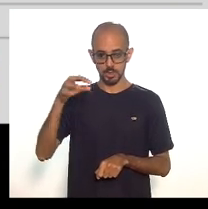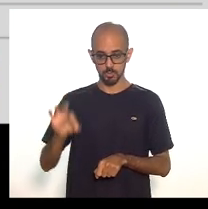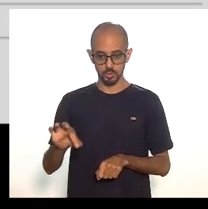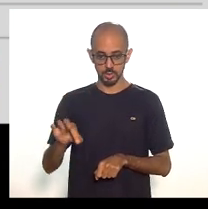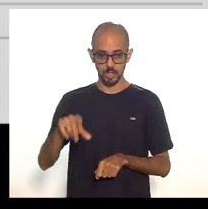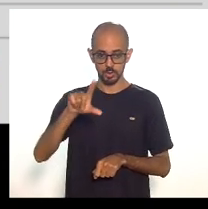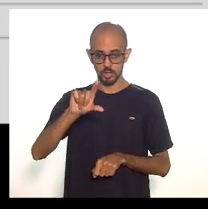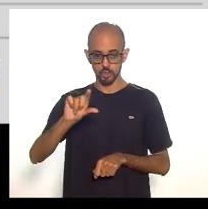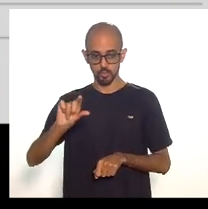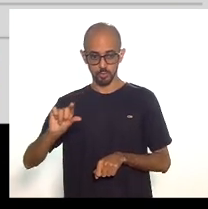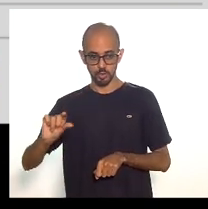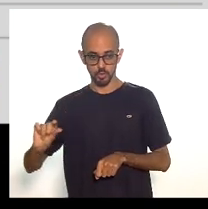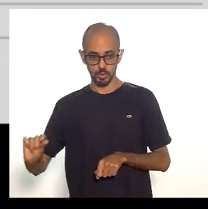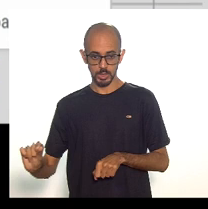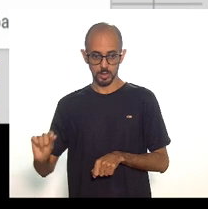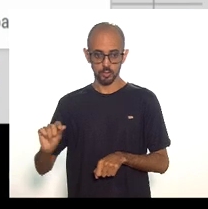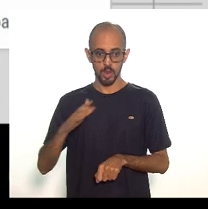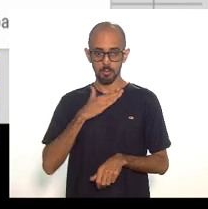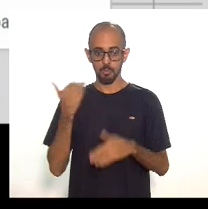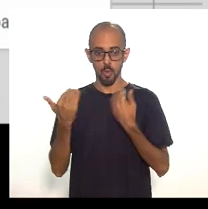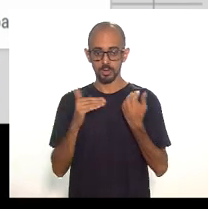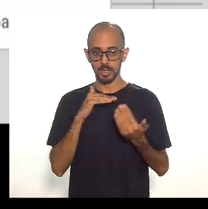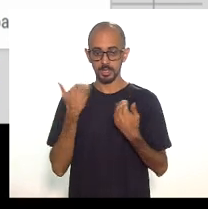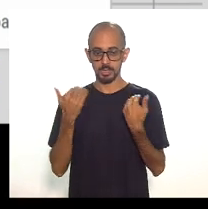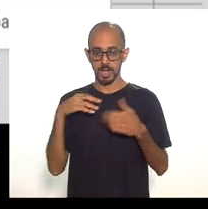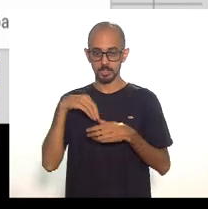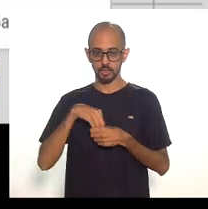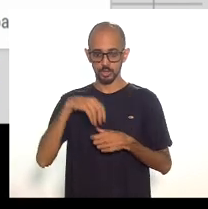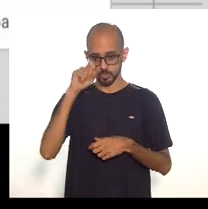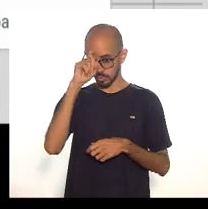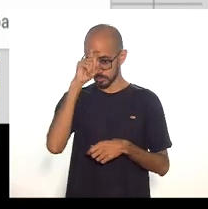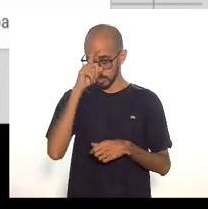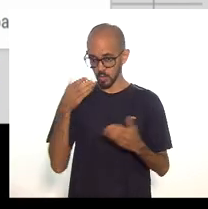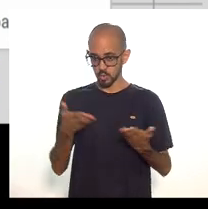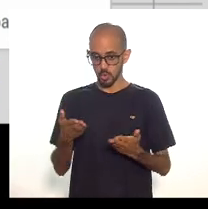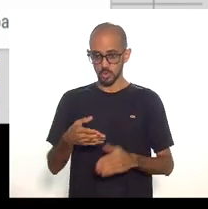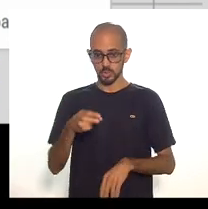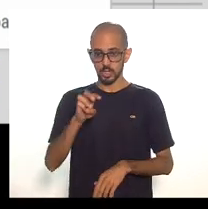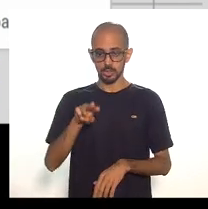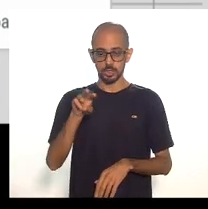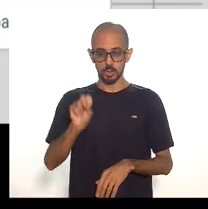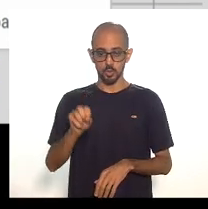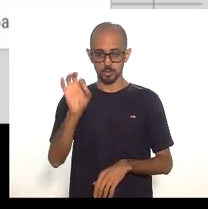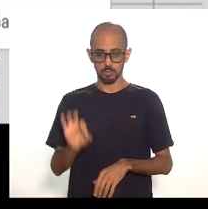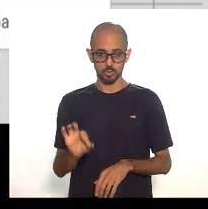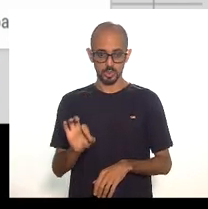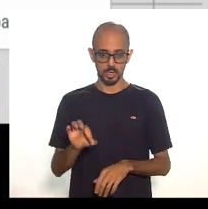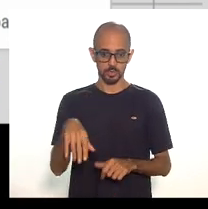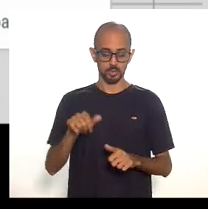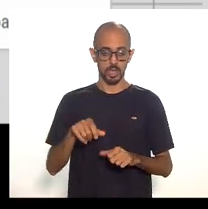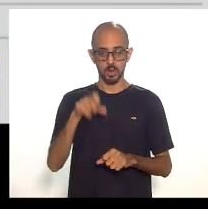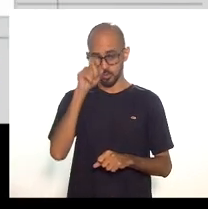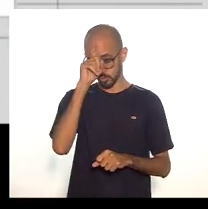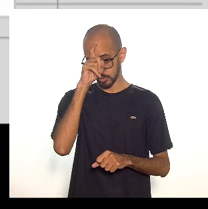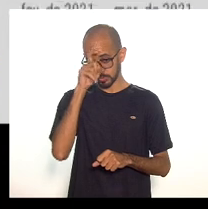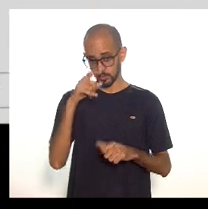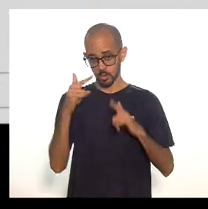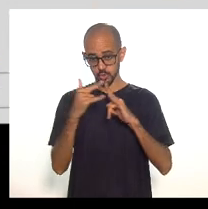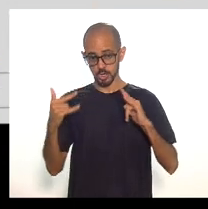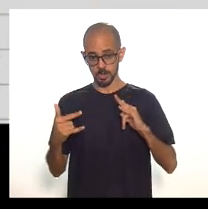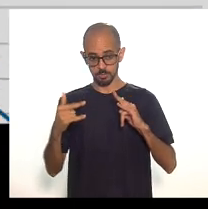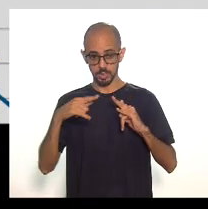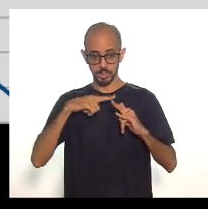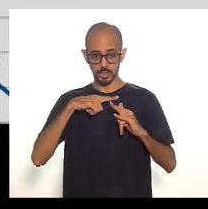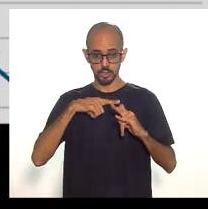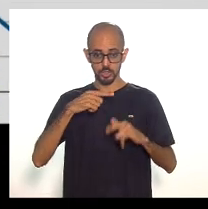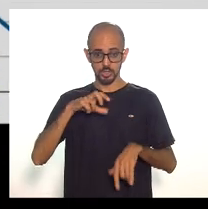vem caindo gradativamente, hoje ela tem 38%. Lembrando que o saldo de campanha do Rio Centro chegou a ter 57%